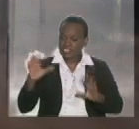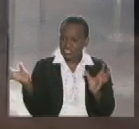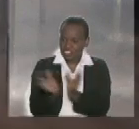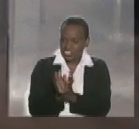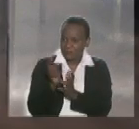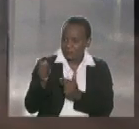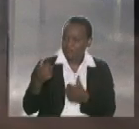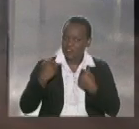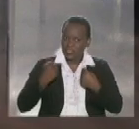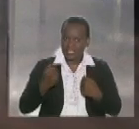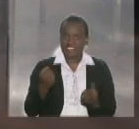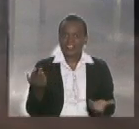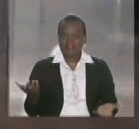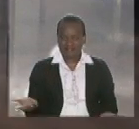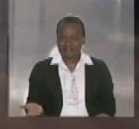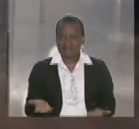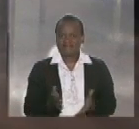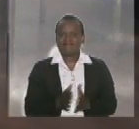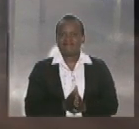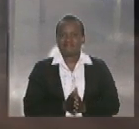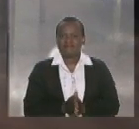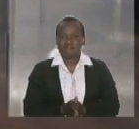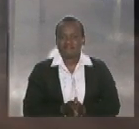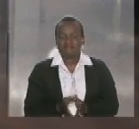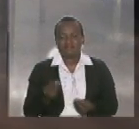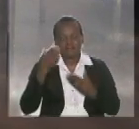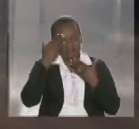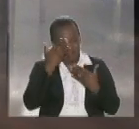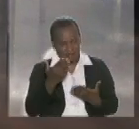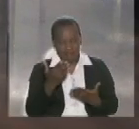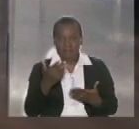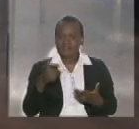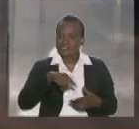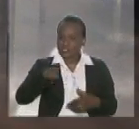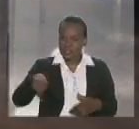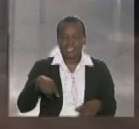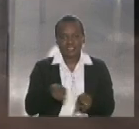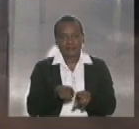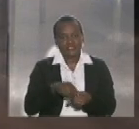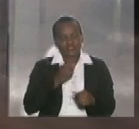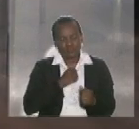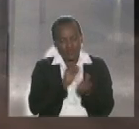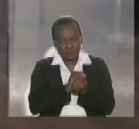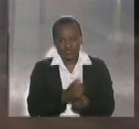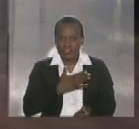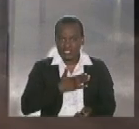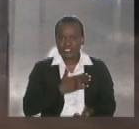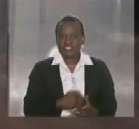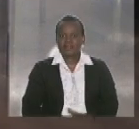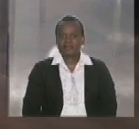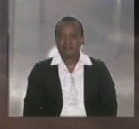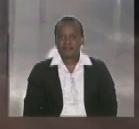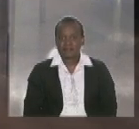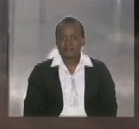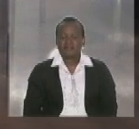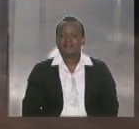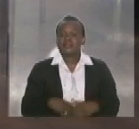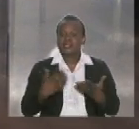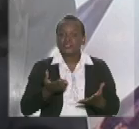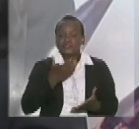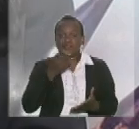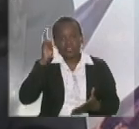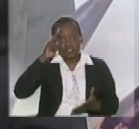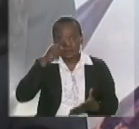Um time eu tenho aqui. Muito obrigada. E a gente adora estar junto mesmo.